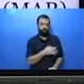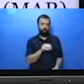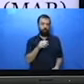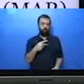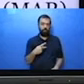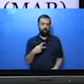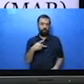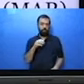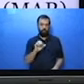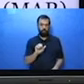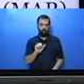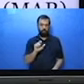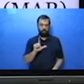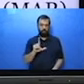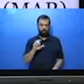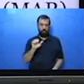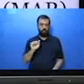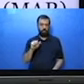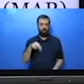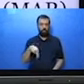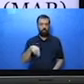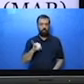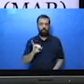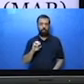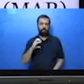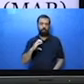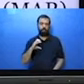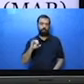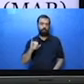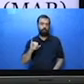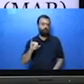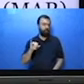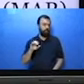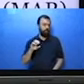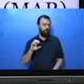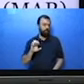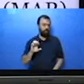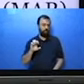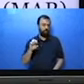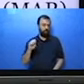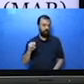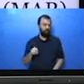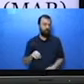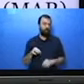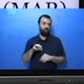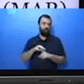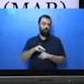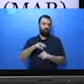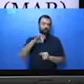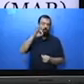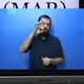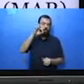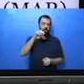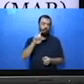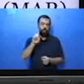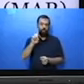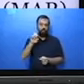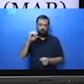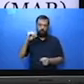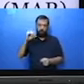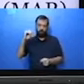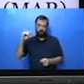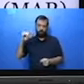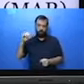as superfícies planas de baixas altitudes, até 100 metros, formados por